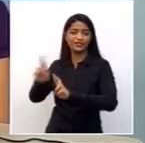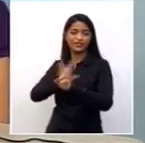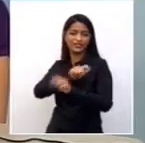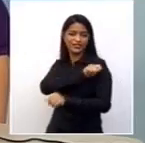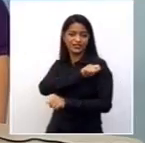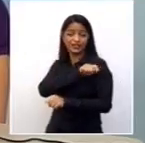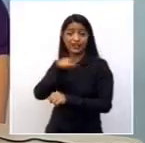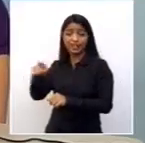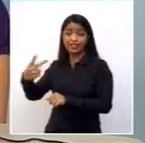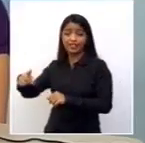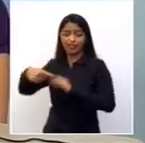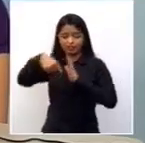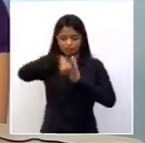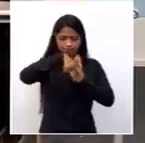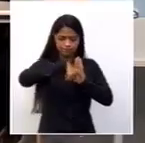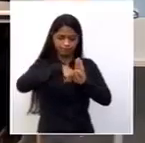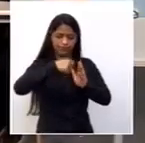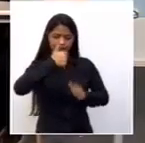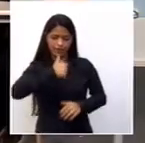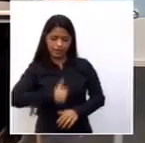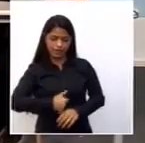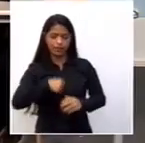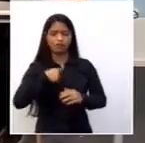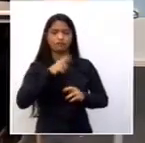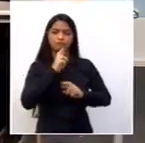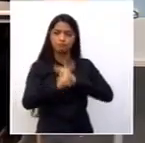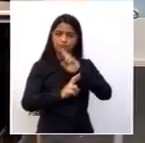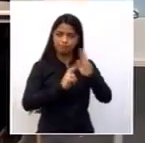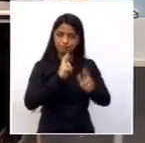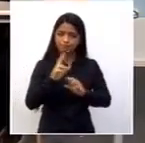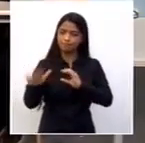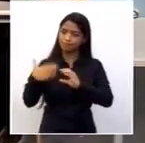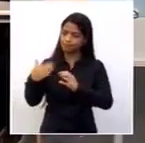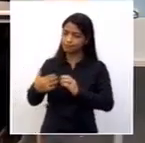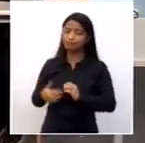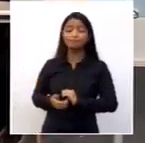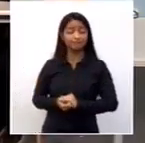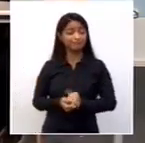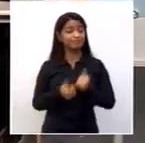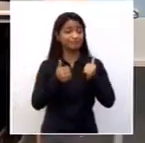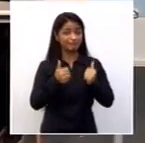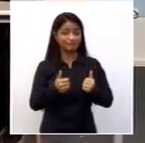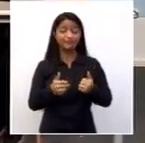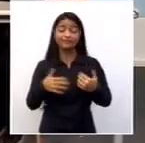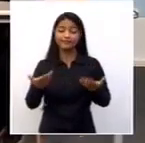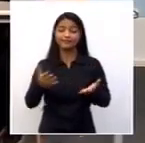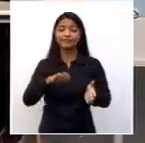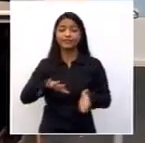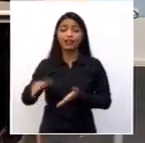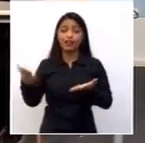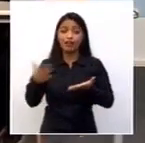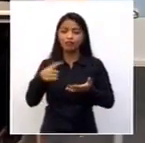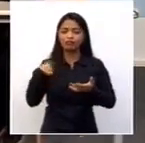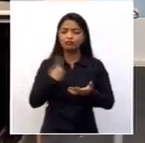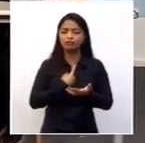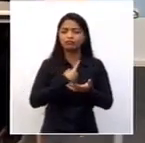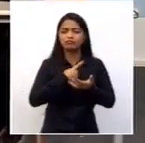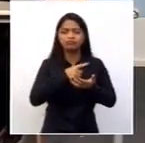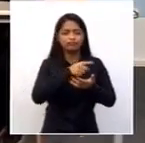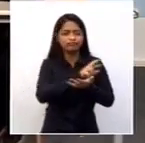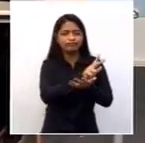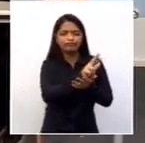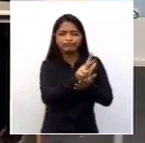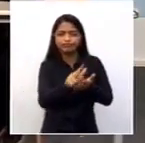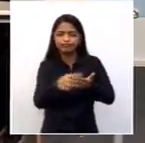realizar a autoavaliação. Muito bem. Diante de todos esses pontos importantes destacados desse documento